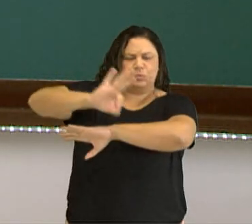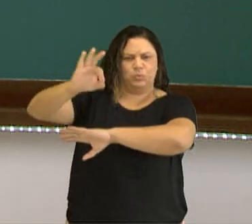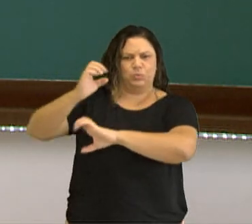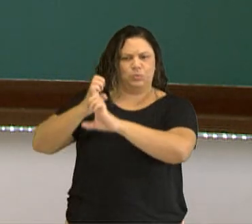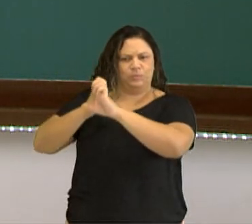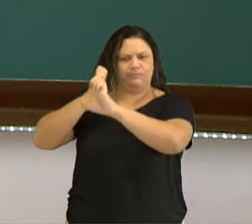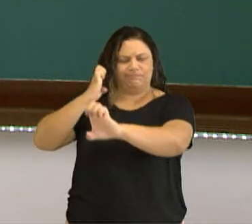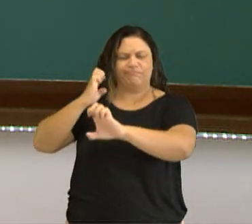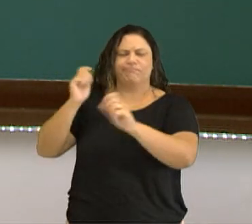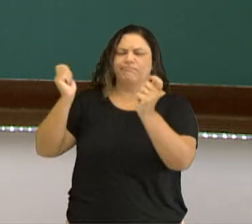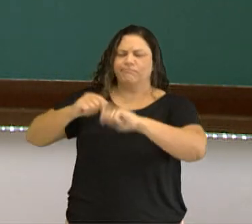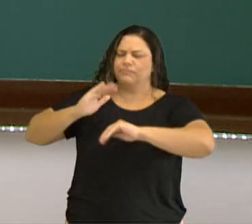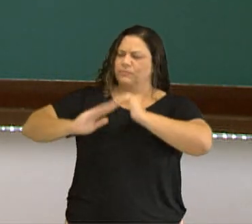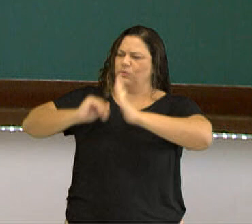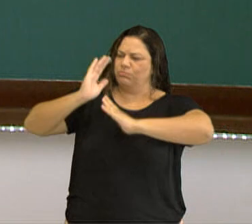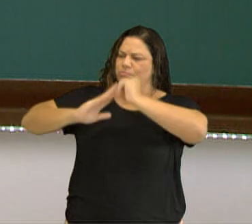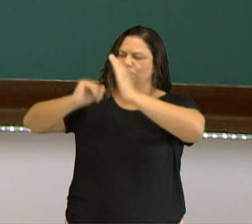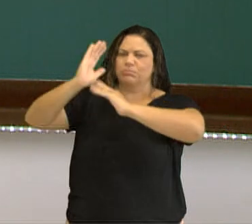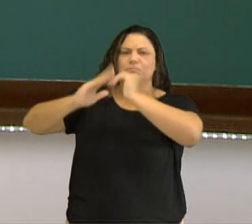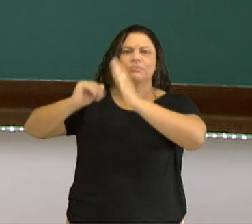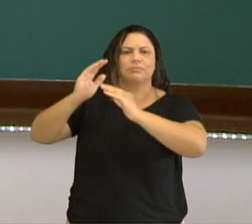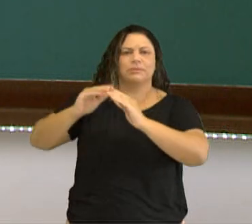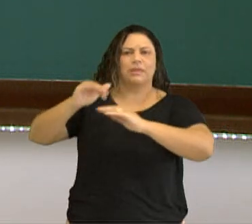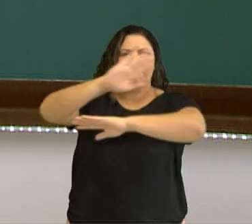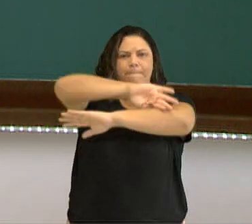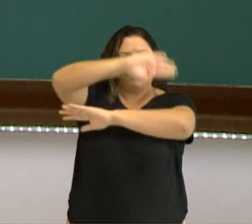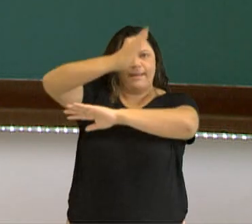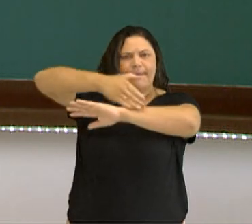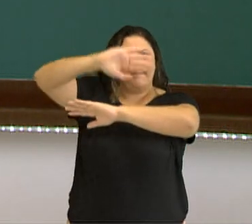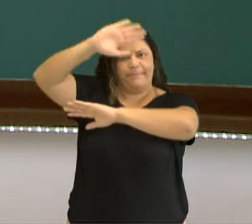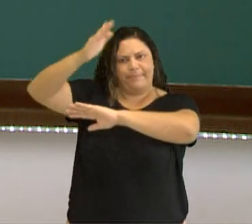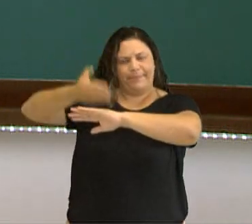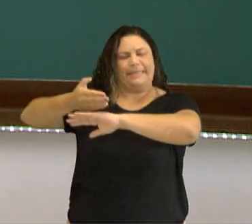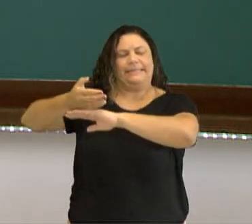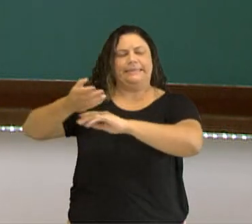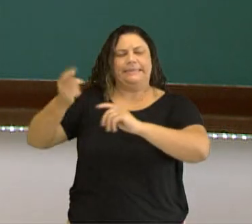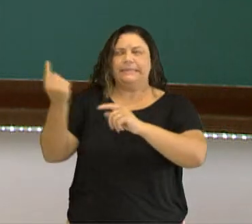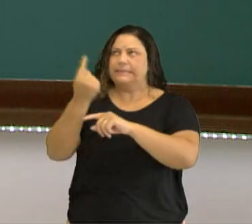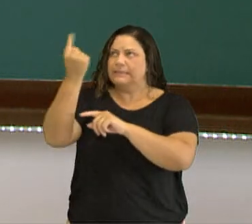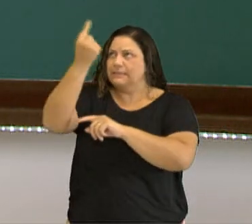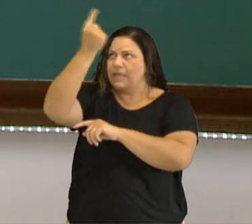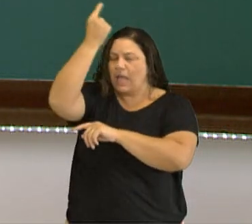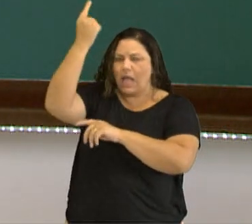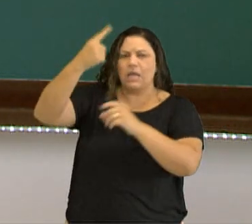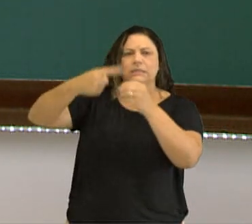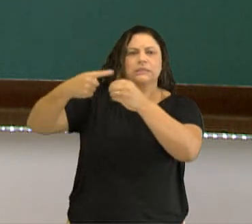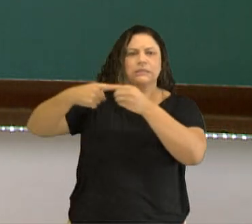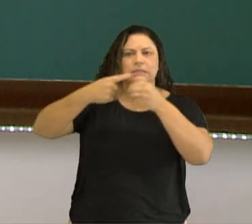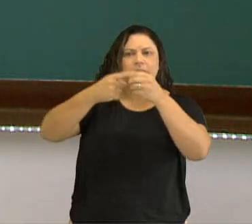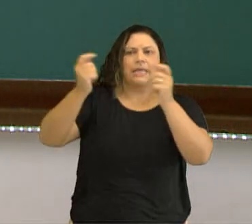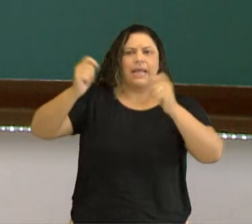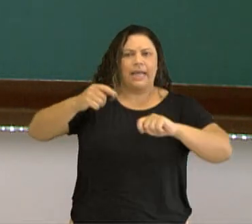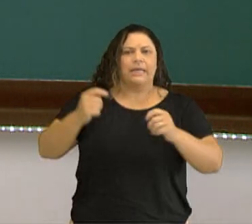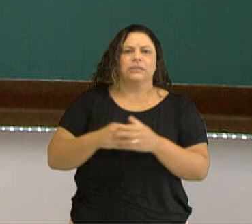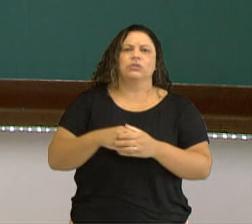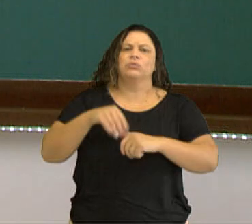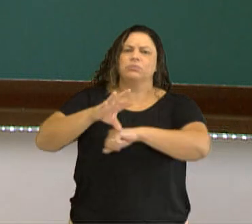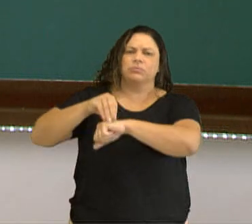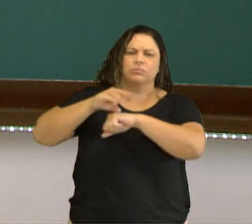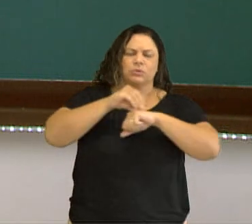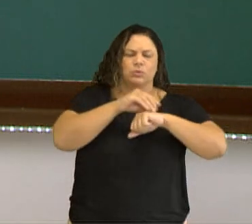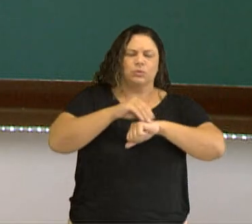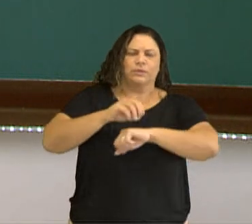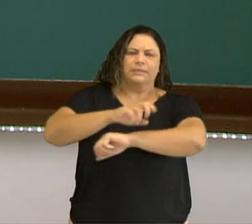cidades no topo de montanha, né? Como a cidade de Machu Picchu, a 2.400 metros de altitude, e esse conhecimento em